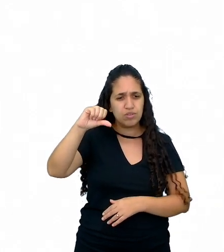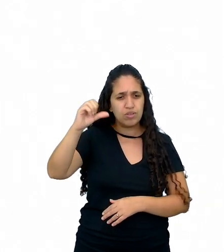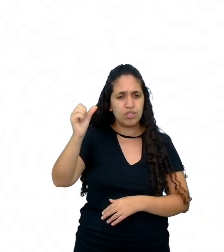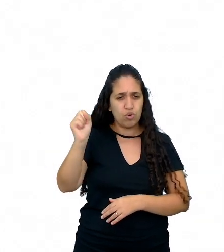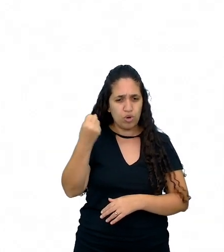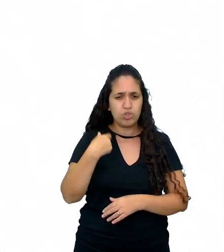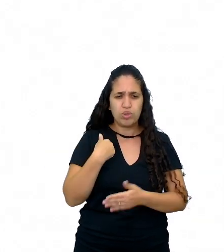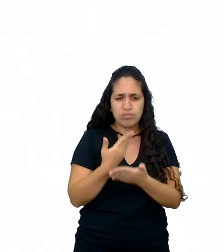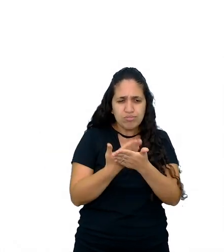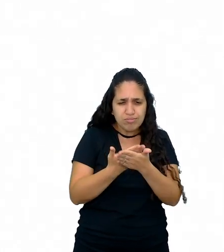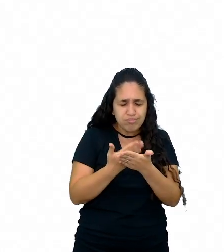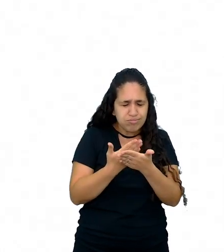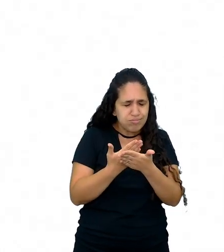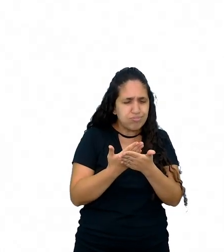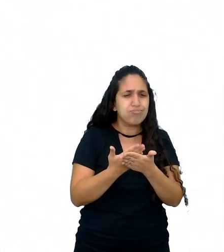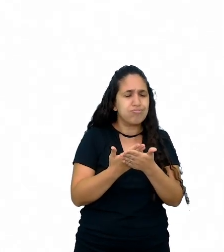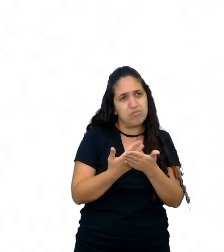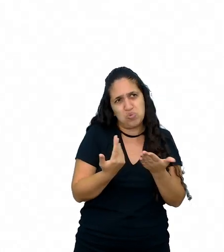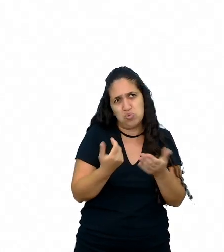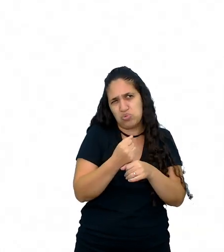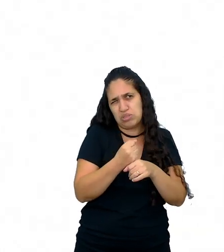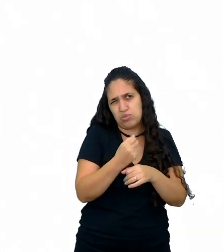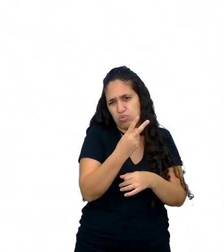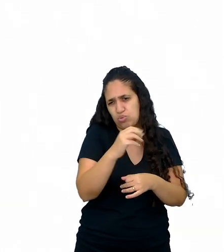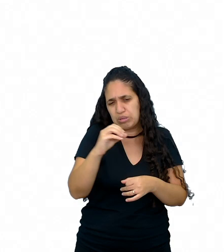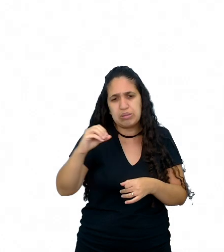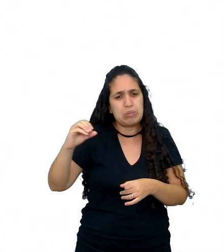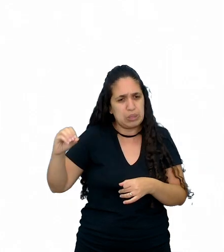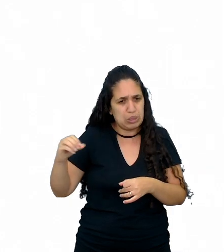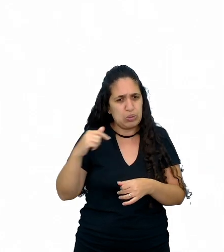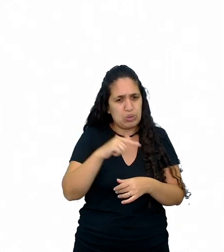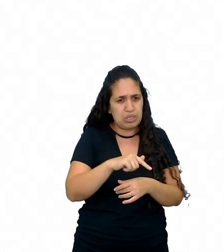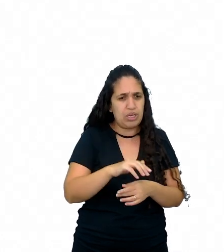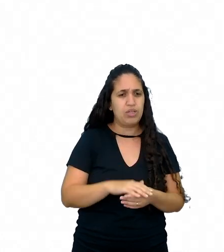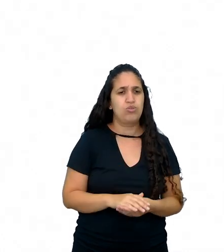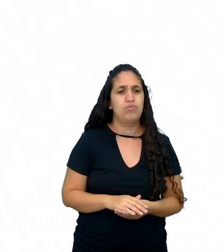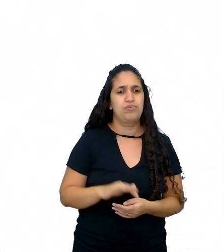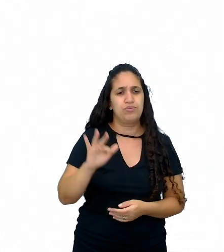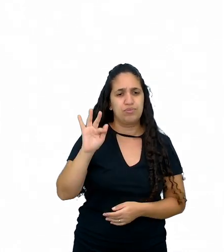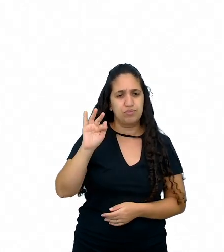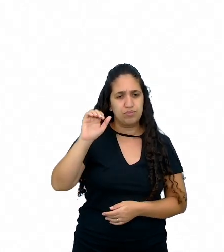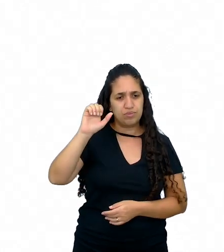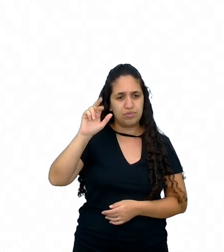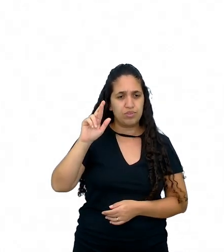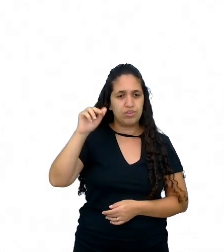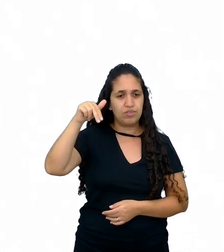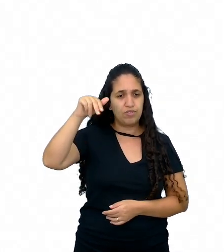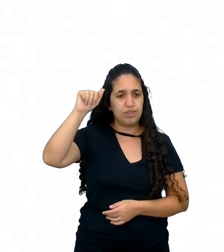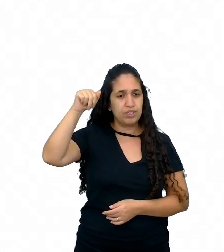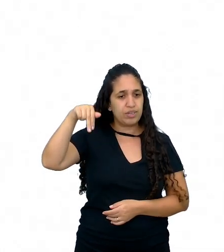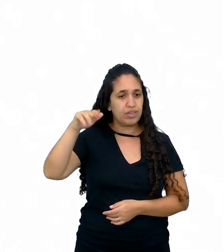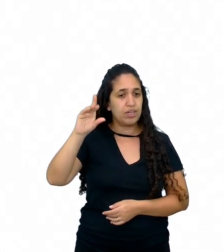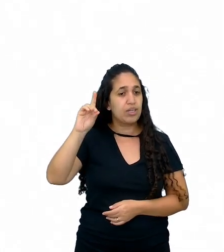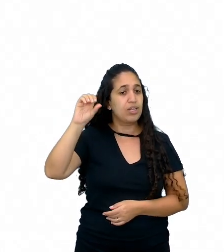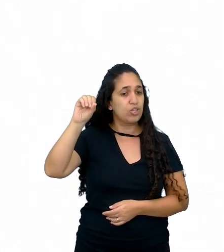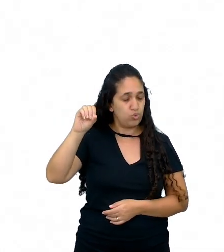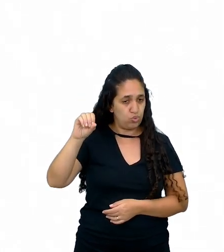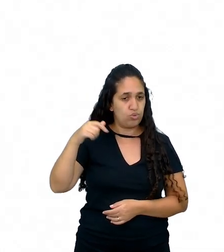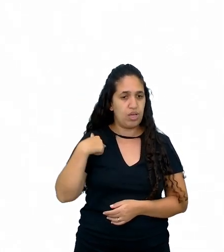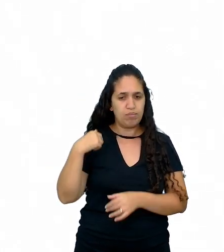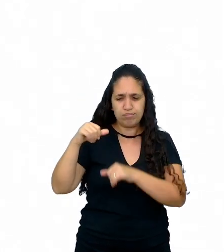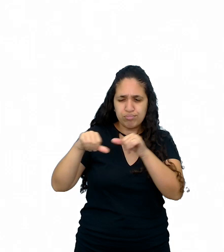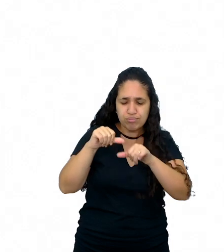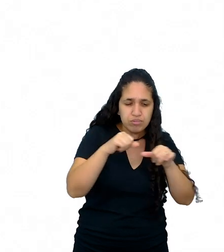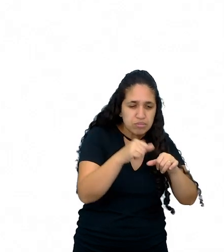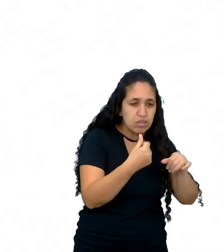esse livro nos anos 2000, que é do Fernando Hernandes, né, que é Transgressão e Mudança na Educação, os